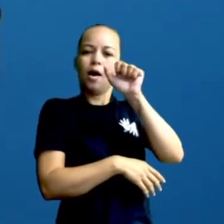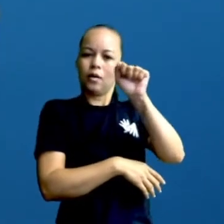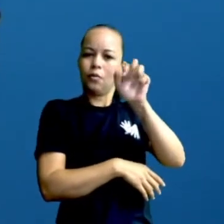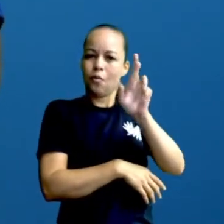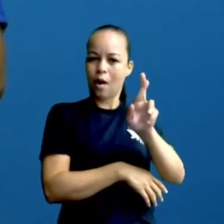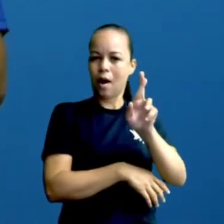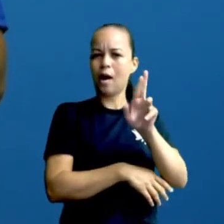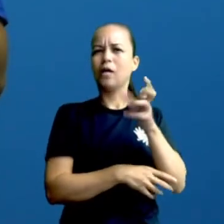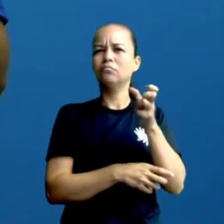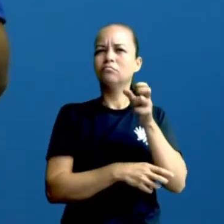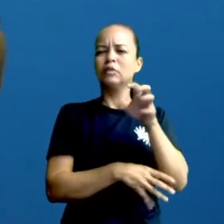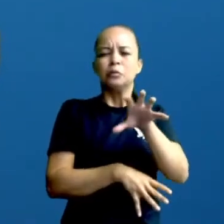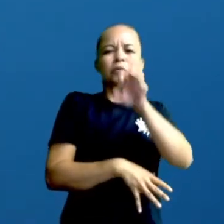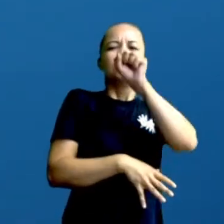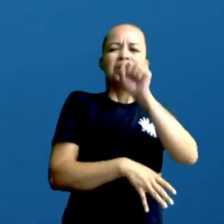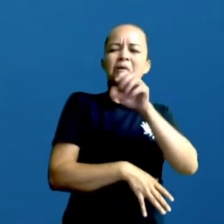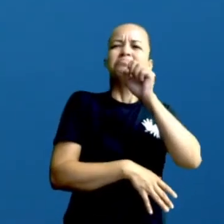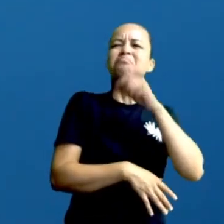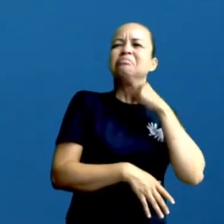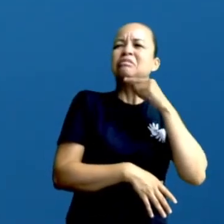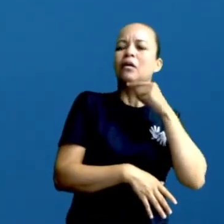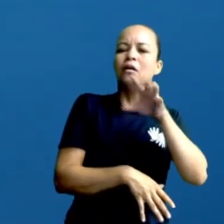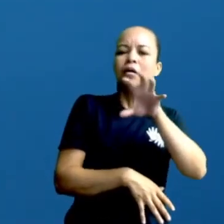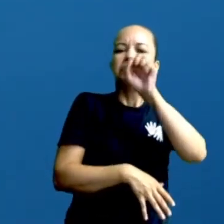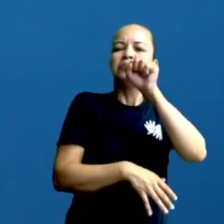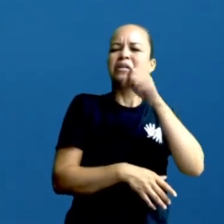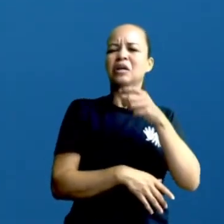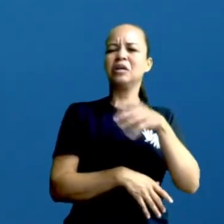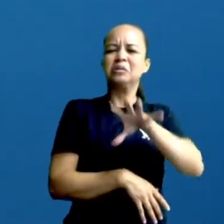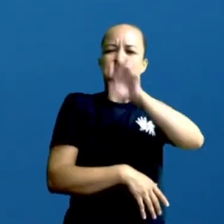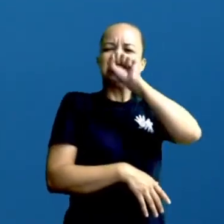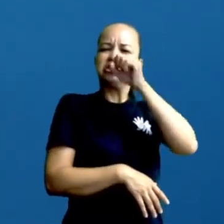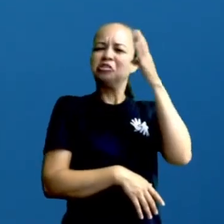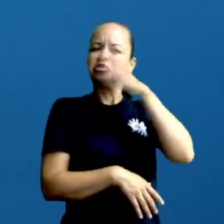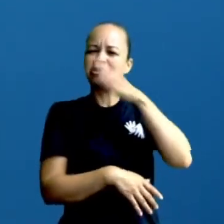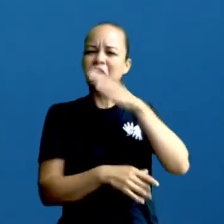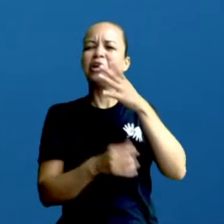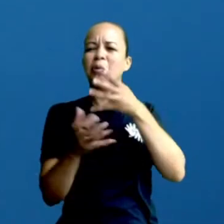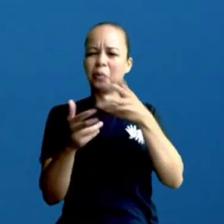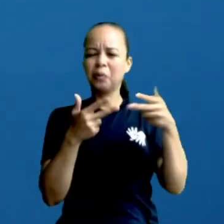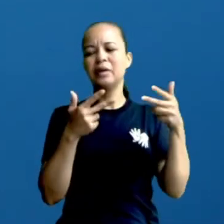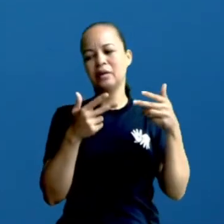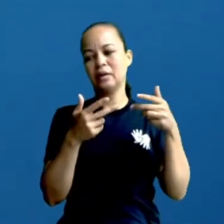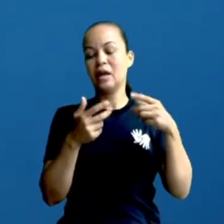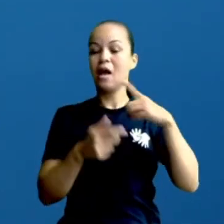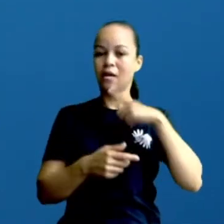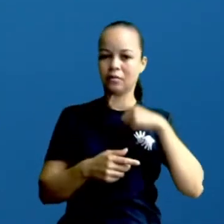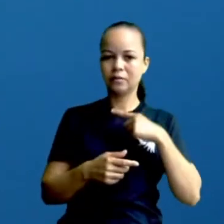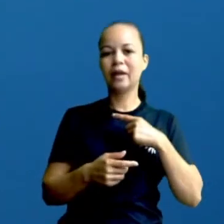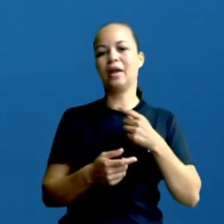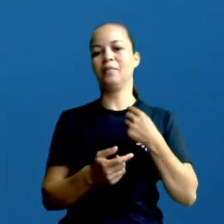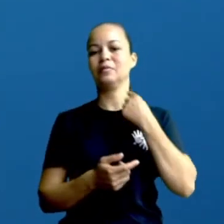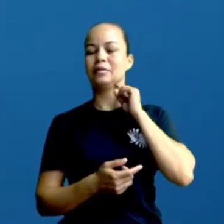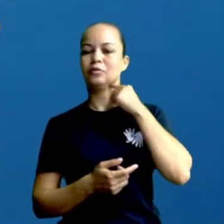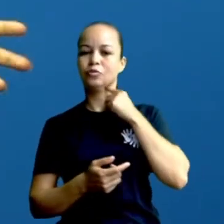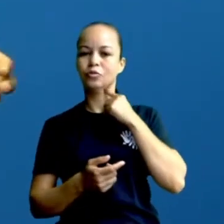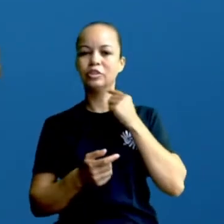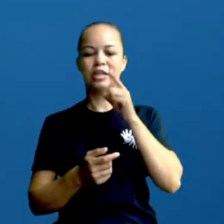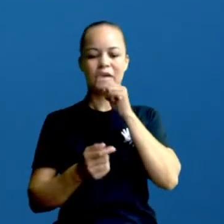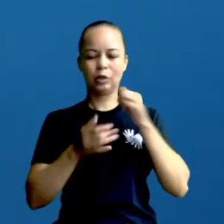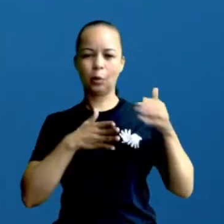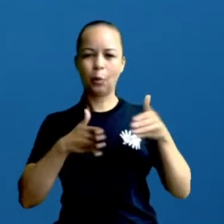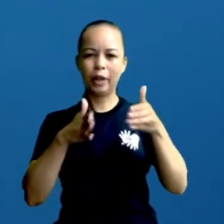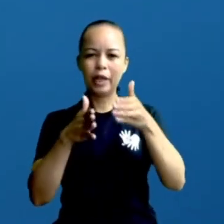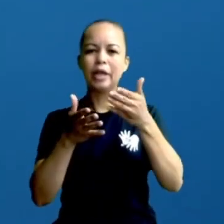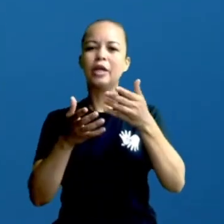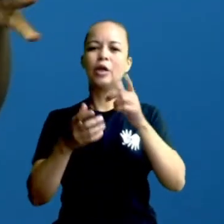direito com esse ar, esse aqui cheiro ruim. Nós temos a poluição dos rios e mares, que é quando a gente passa pelaquele rio,